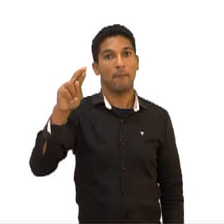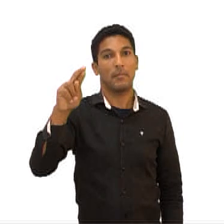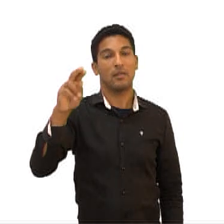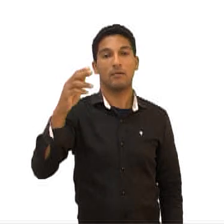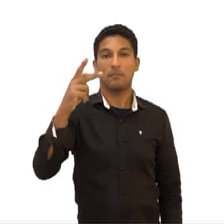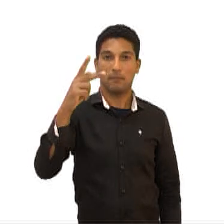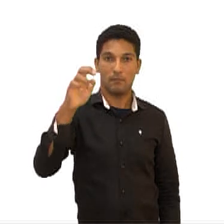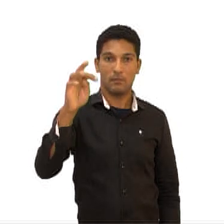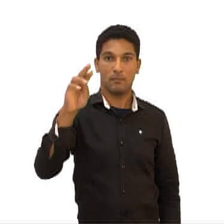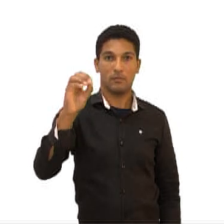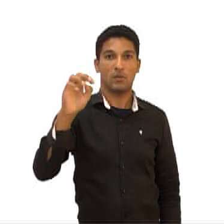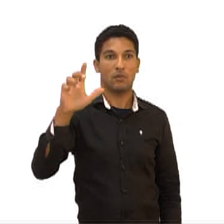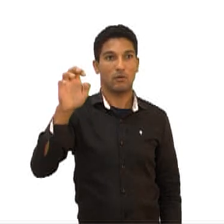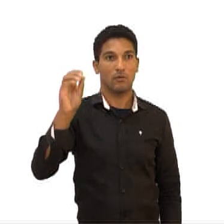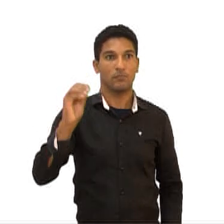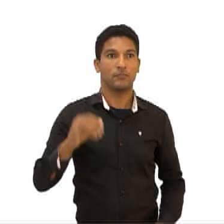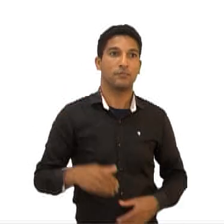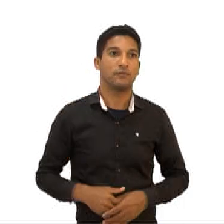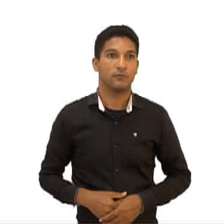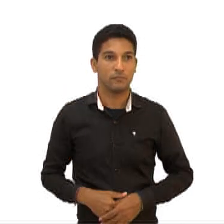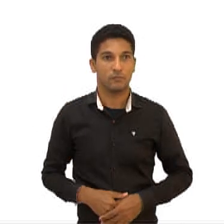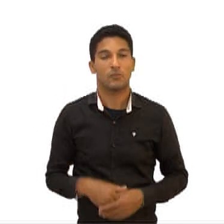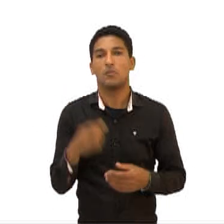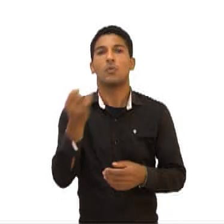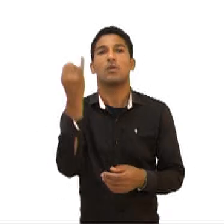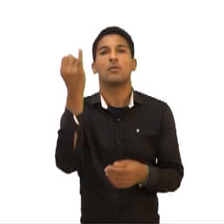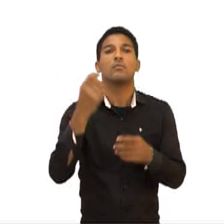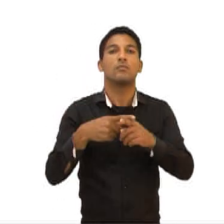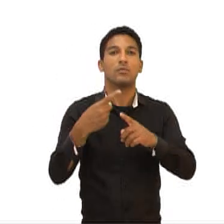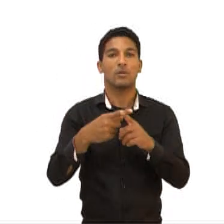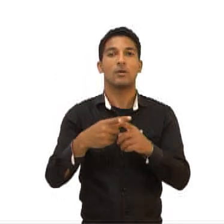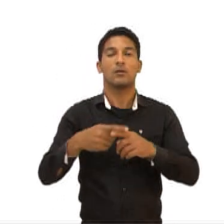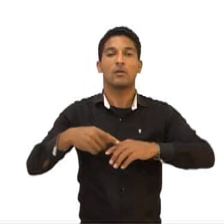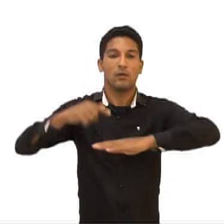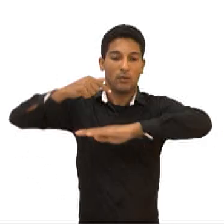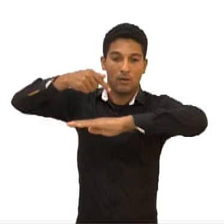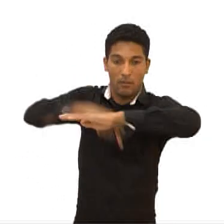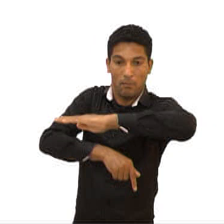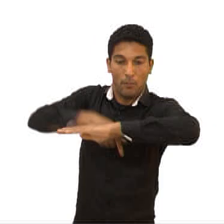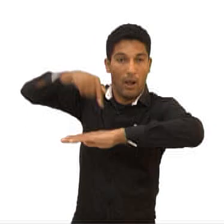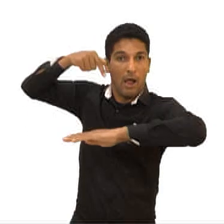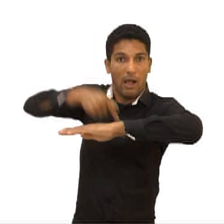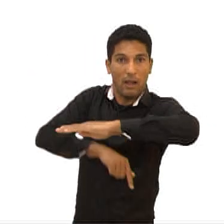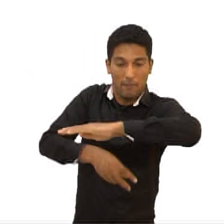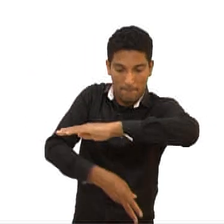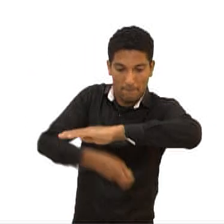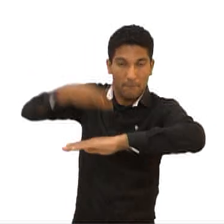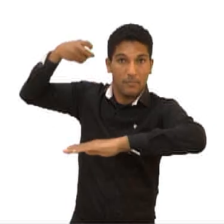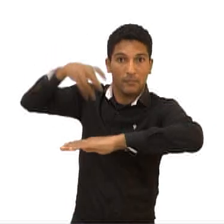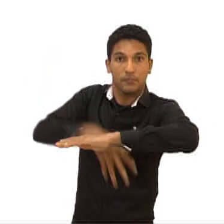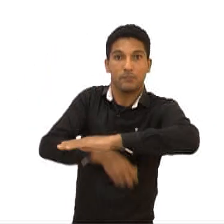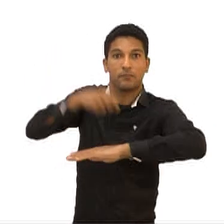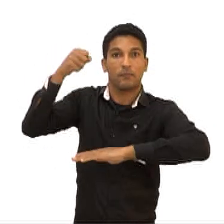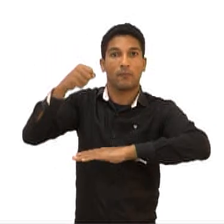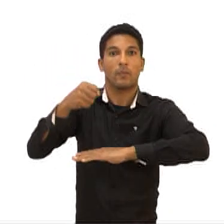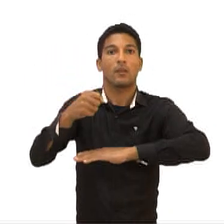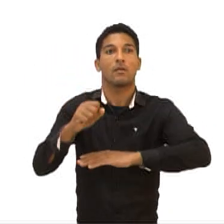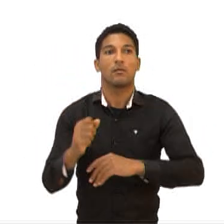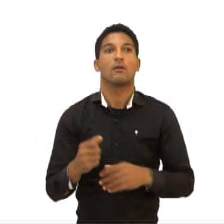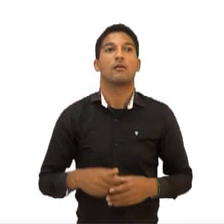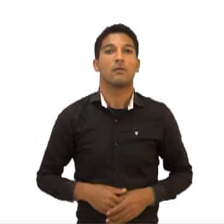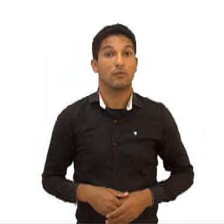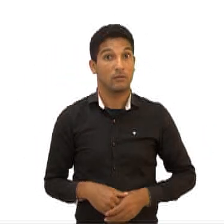de petróleo. E qual a importância desse petróleo, né, da extração do petróleo para esses países? É a maior fonte dos recursos do Oriente Médio